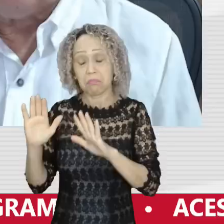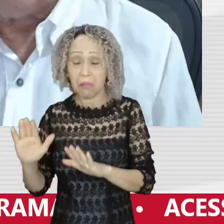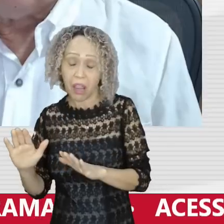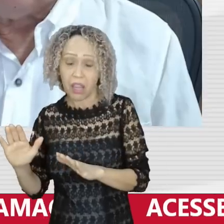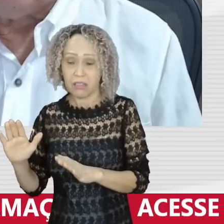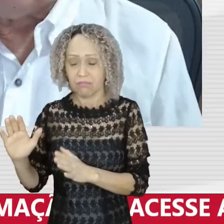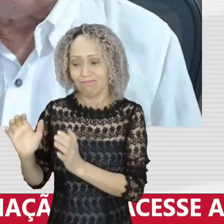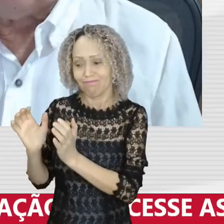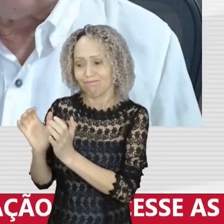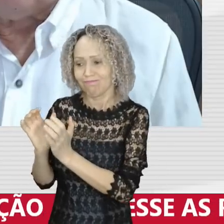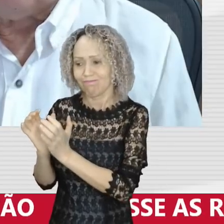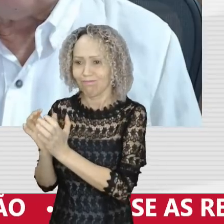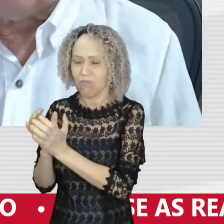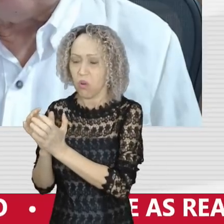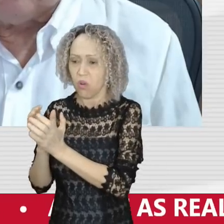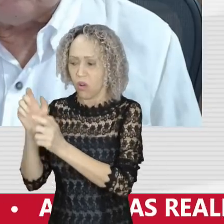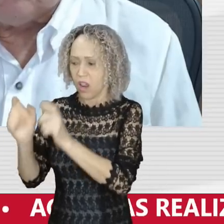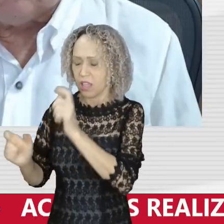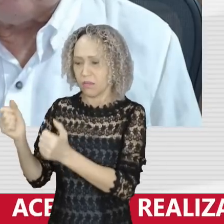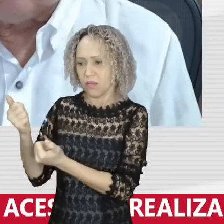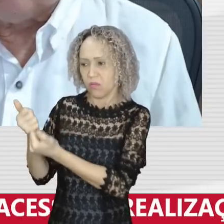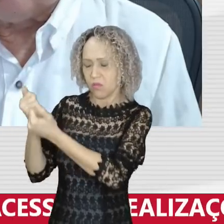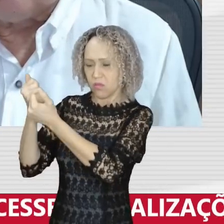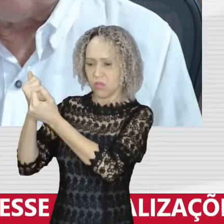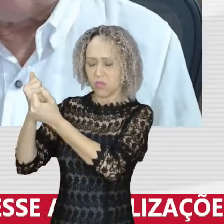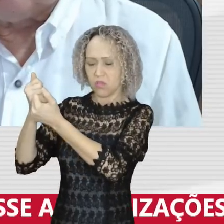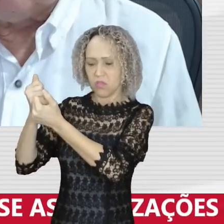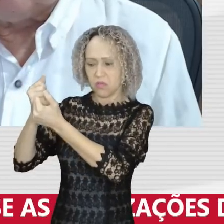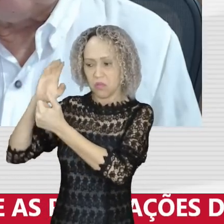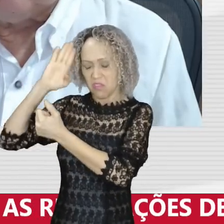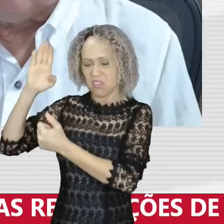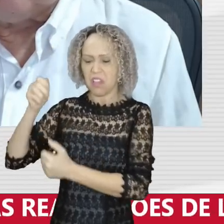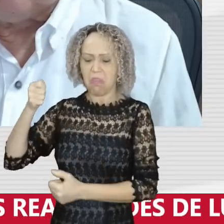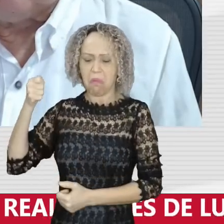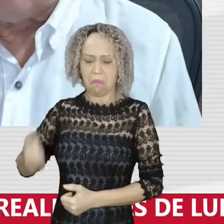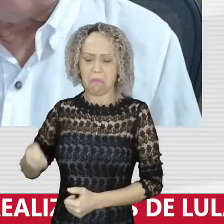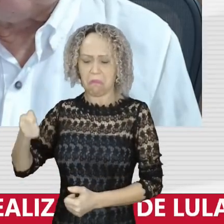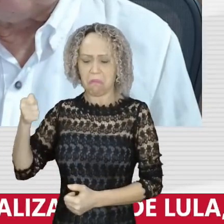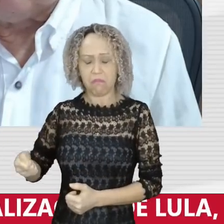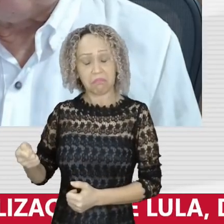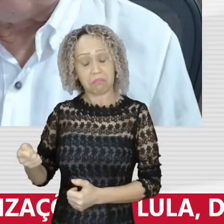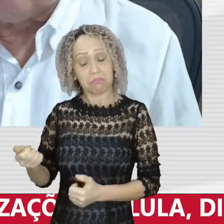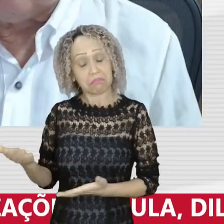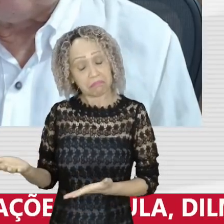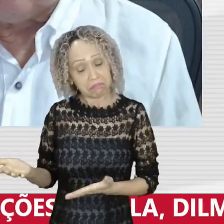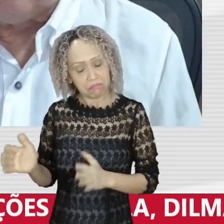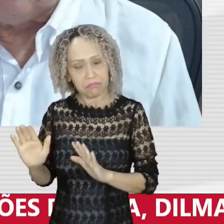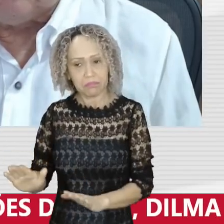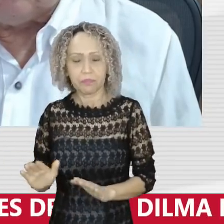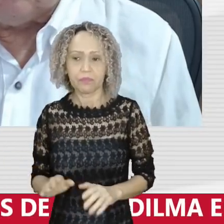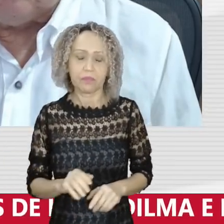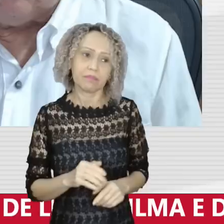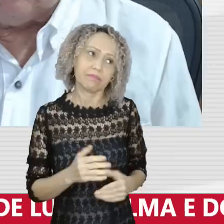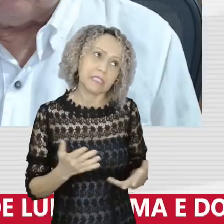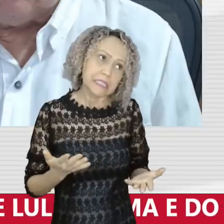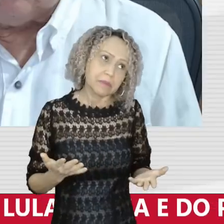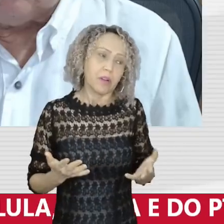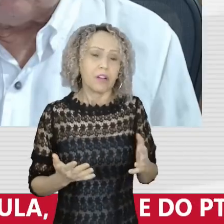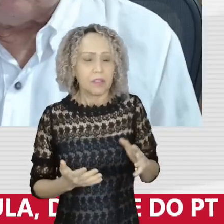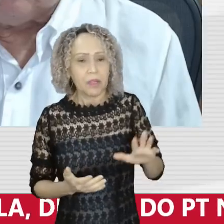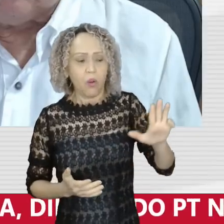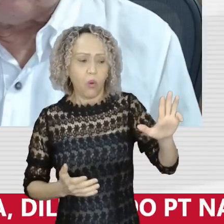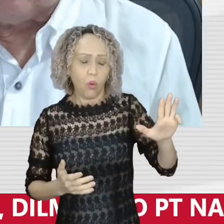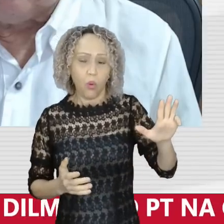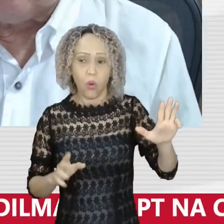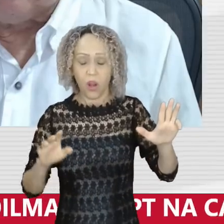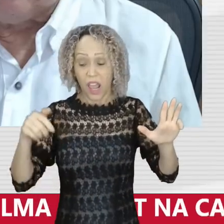bastante conservadora, tanto que o presidente Lula também aqui não ultrapassou o Bolsonaro, embora no segundo turno tenhamos